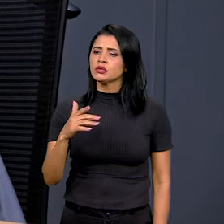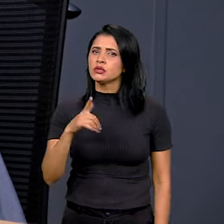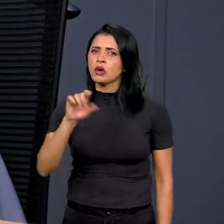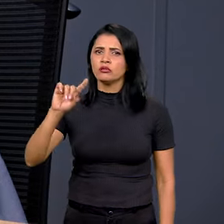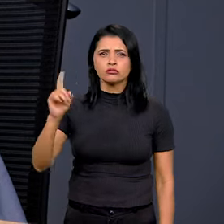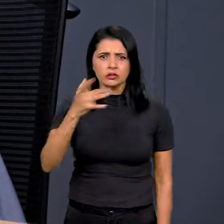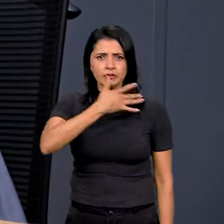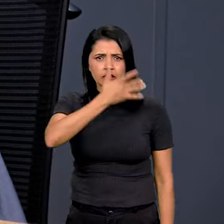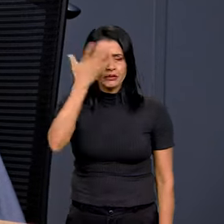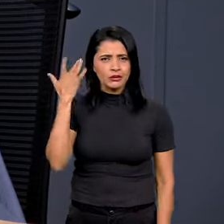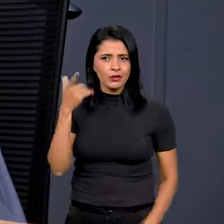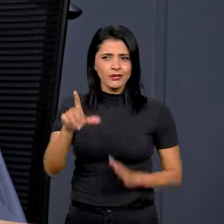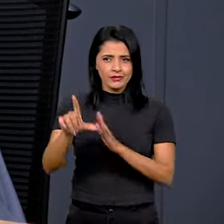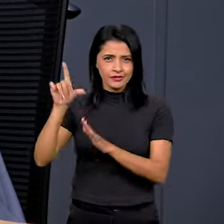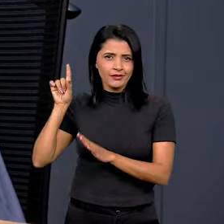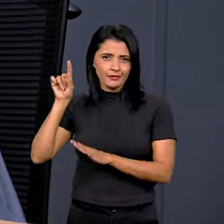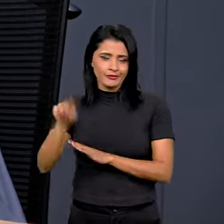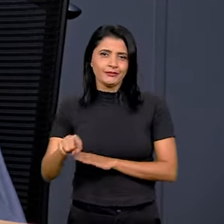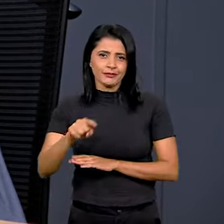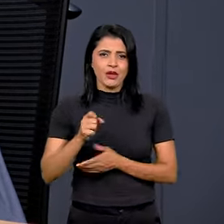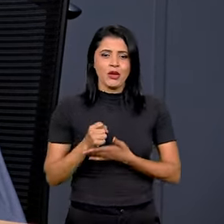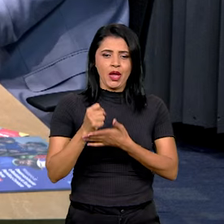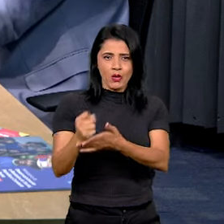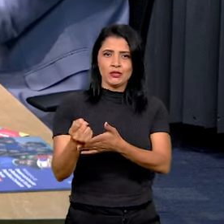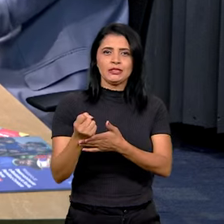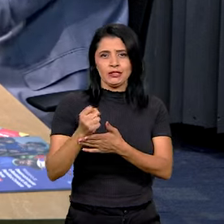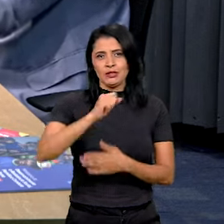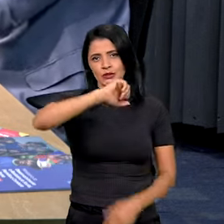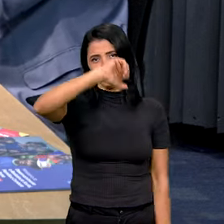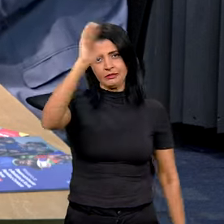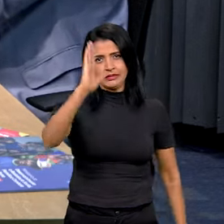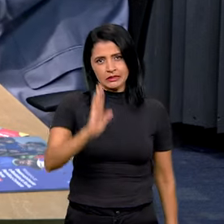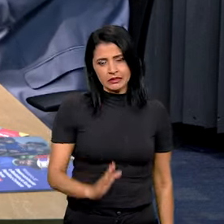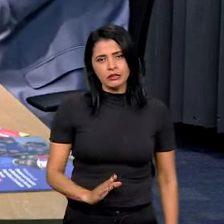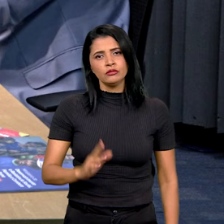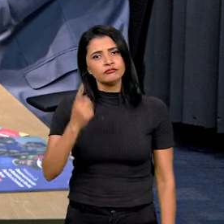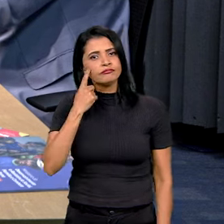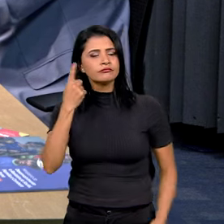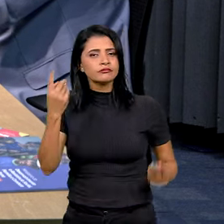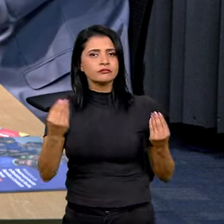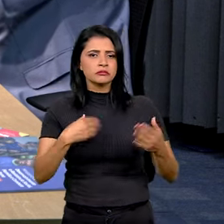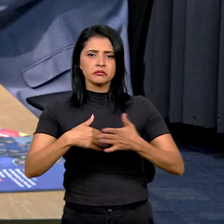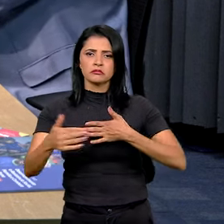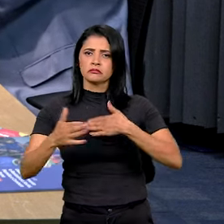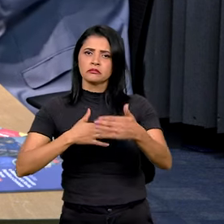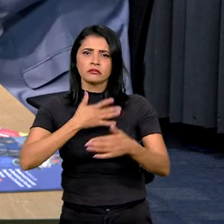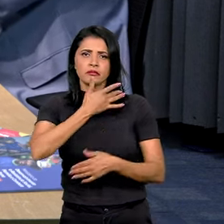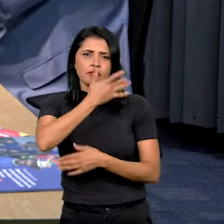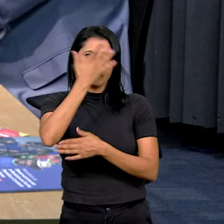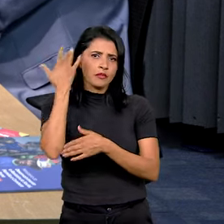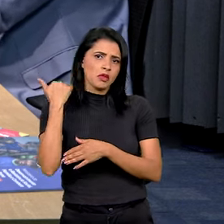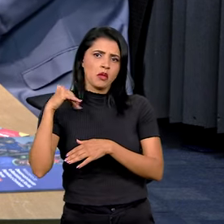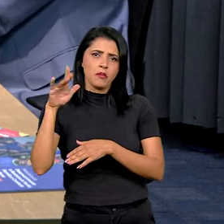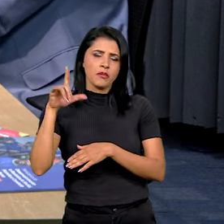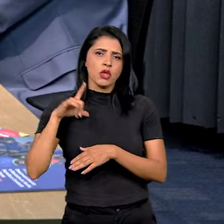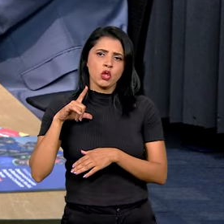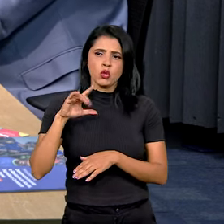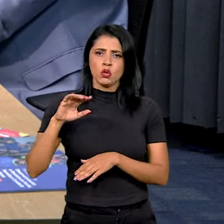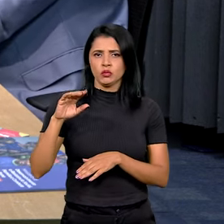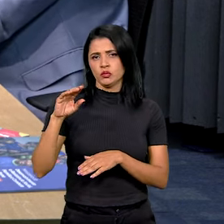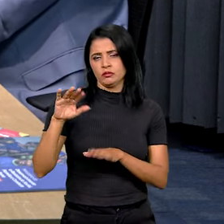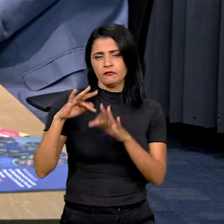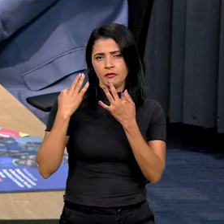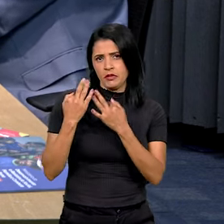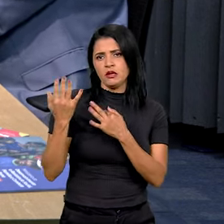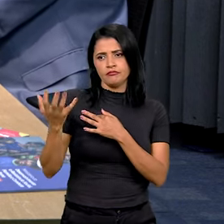a a lógica de um benefício anterior que era o auxílio Brasil em que ele colocava a a ideia de que qualquer pessoa né Para Além do número de pessoas